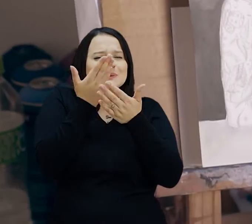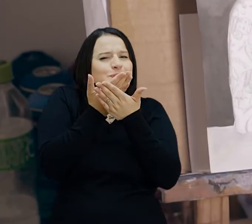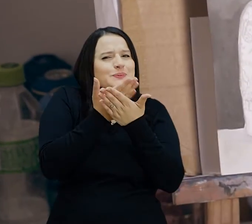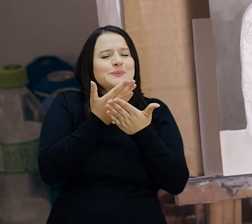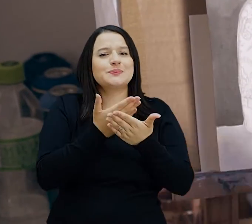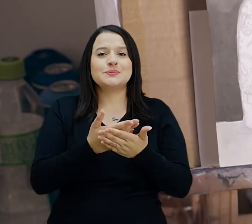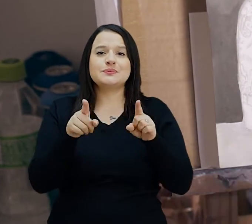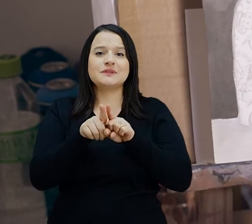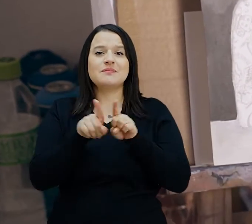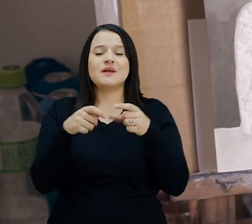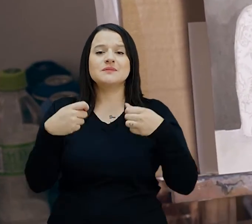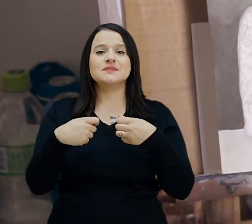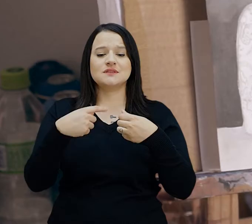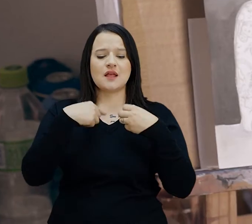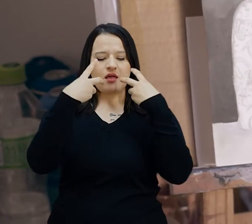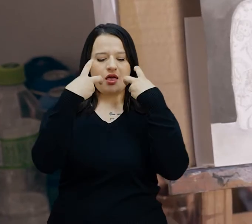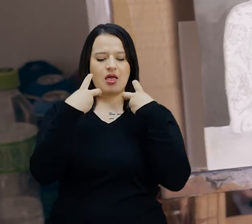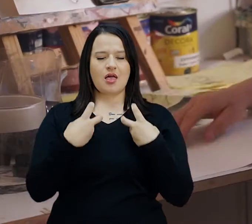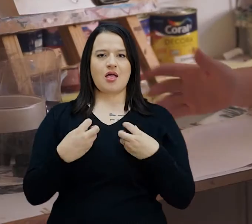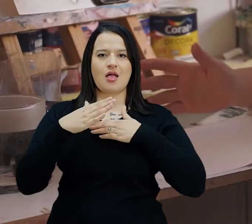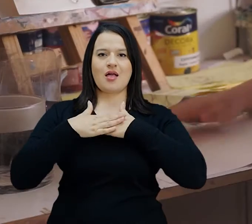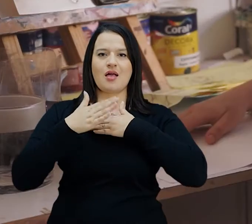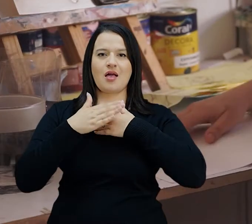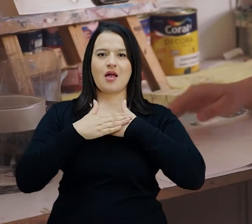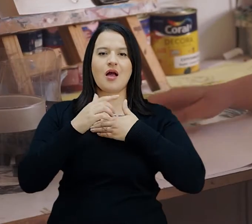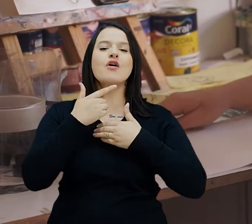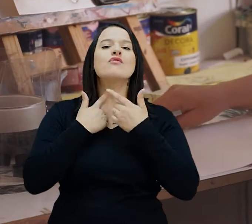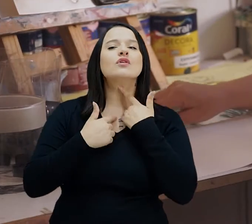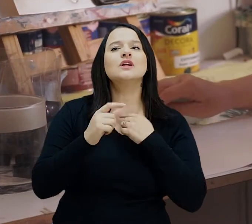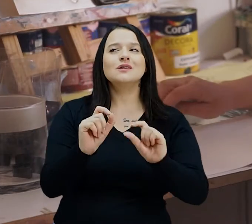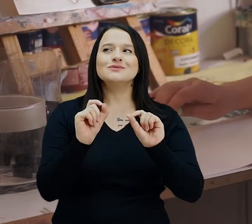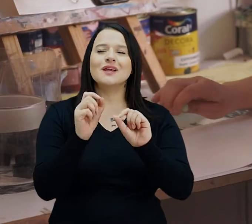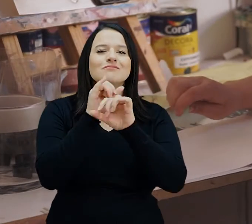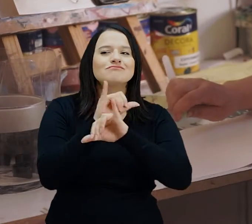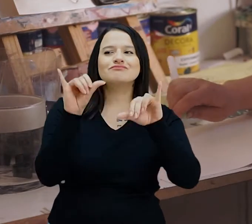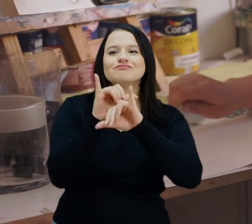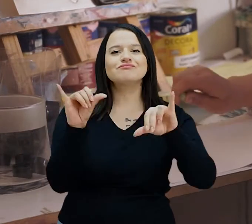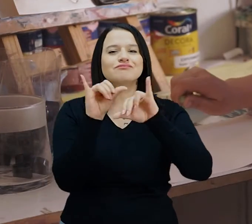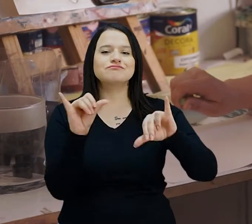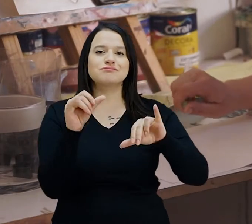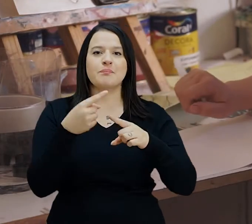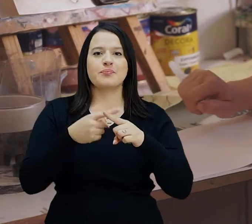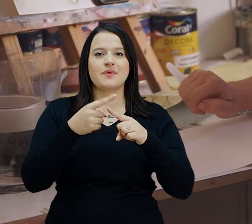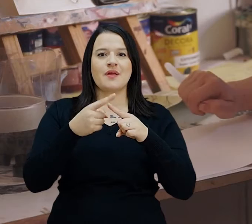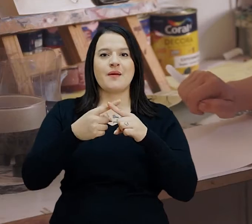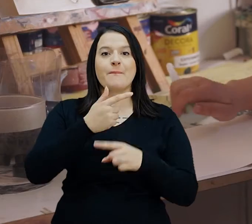de treino, prática e se conhecer também, buscar o que quer fazer, né? O que quer